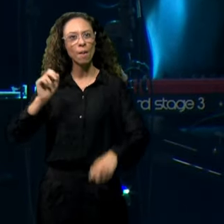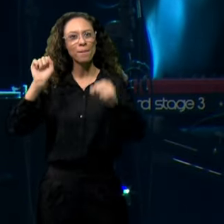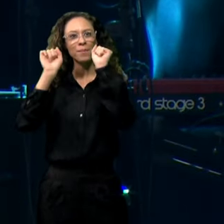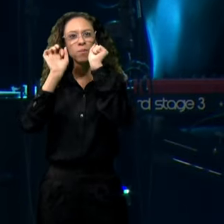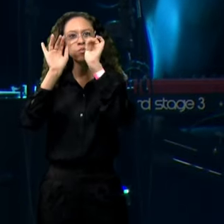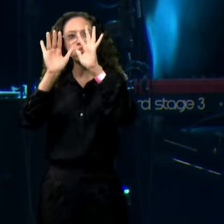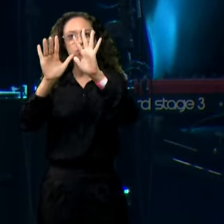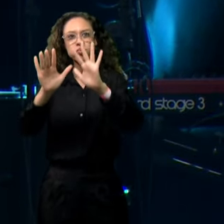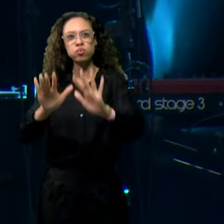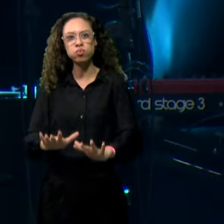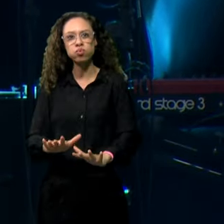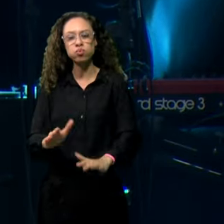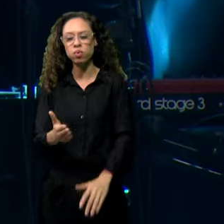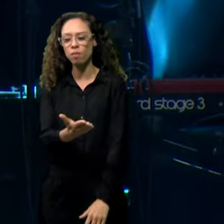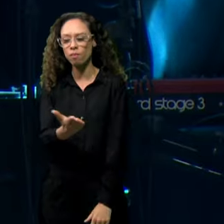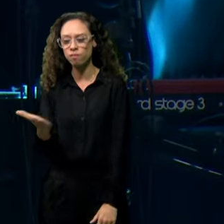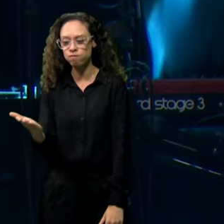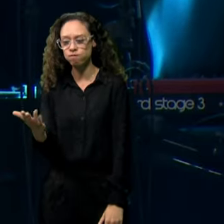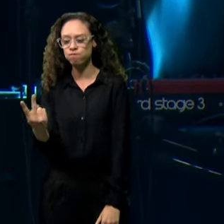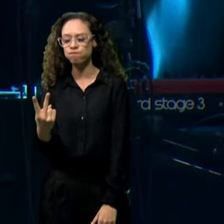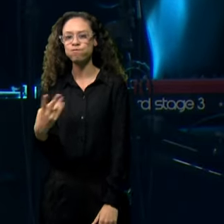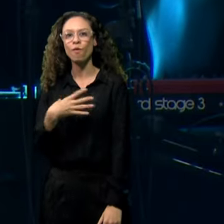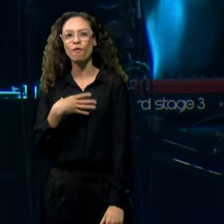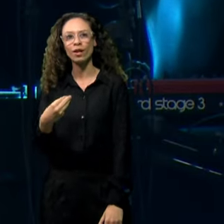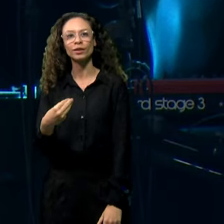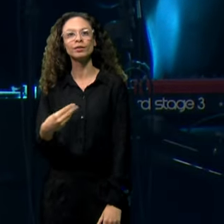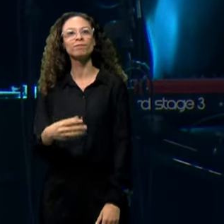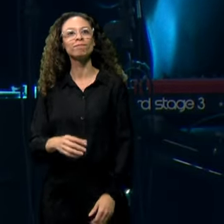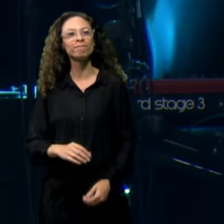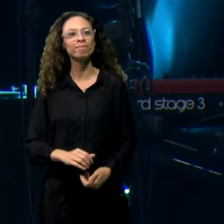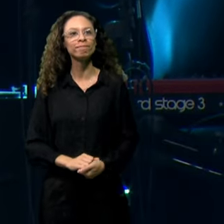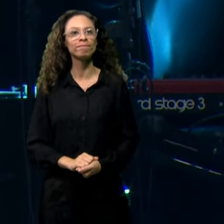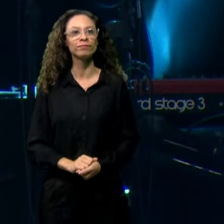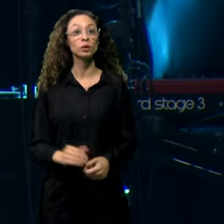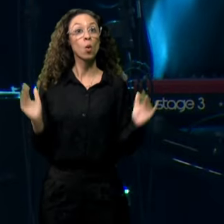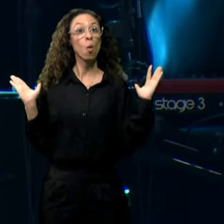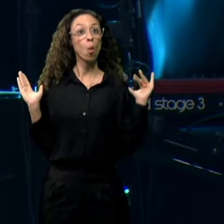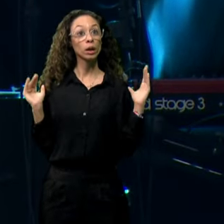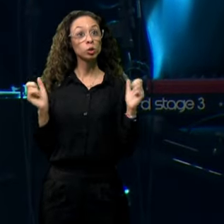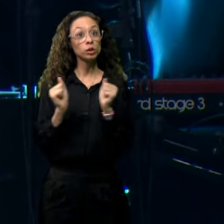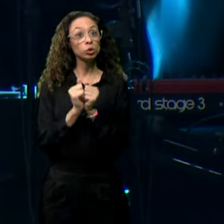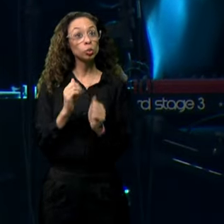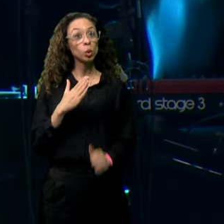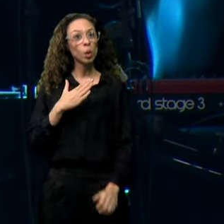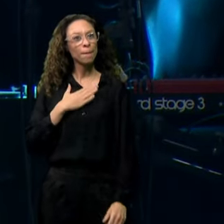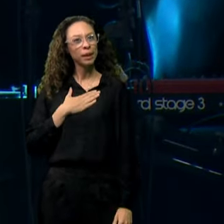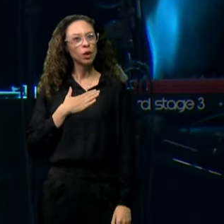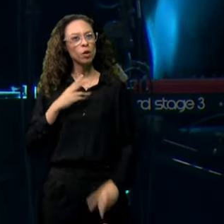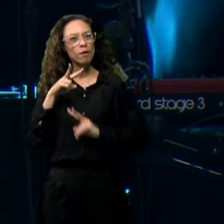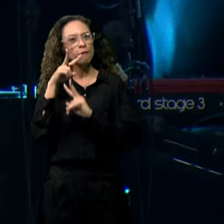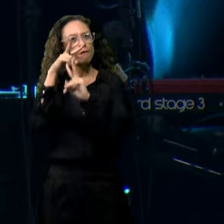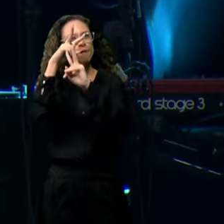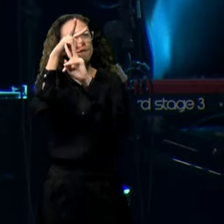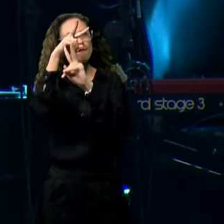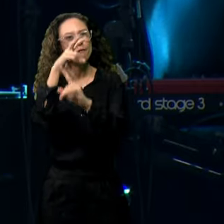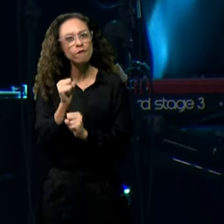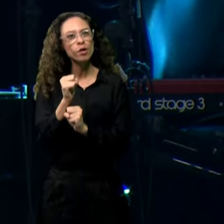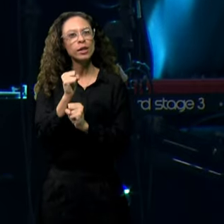a eles veja aqui o Anjo que está comigo que fortaleceu